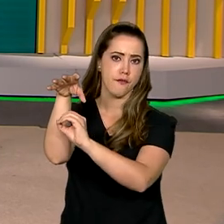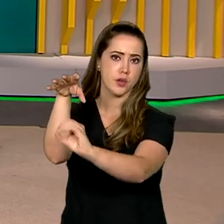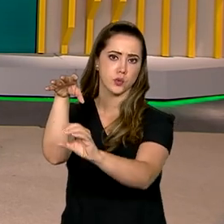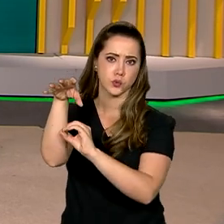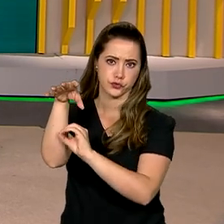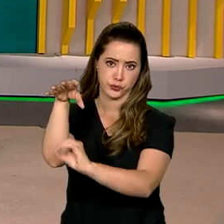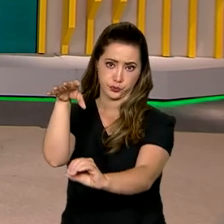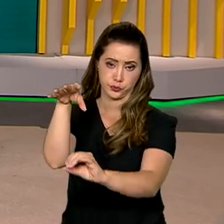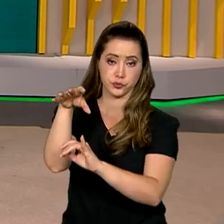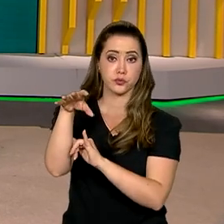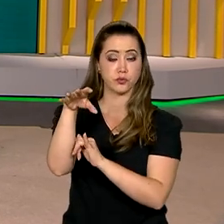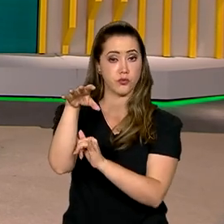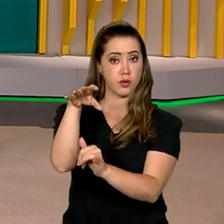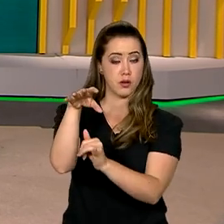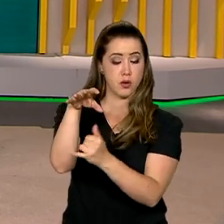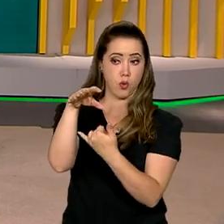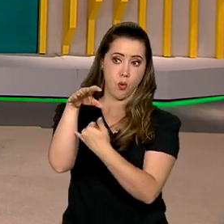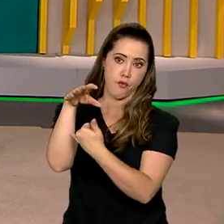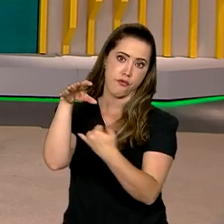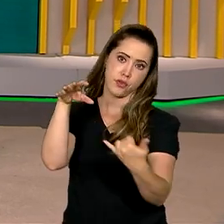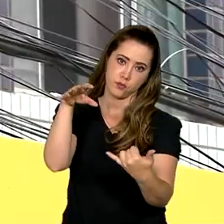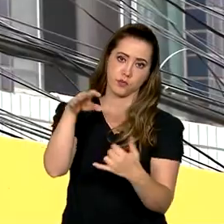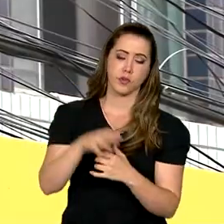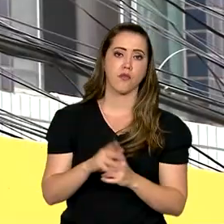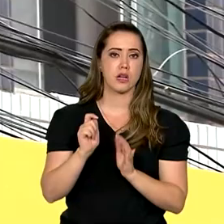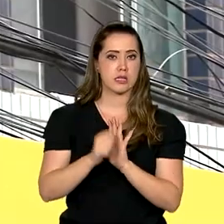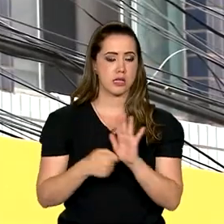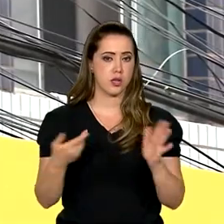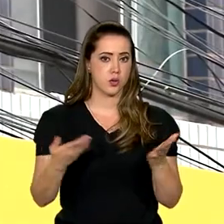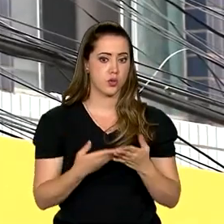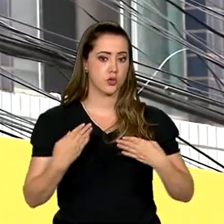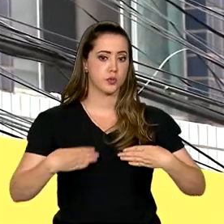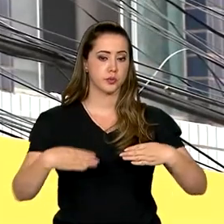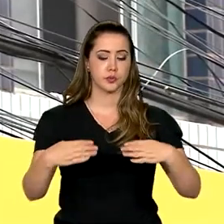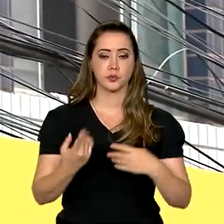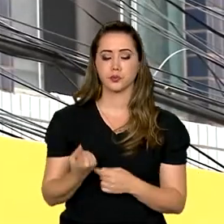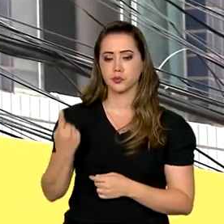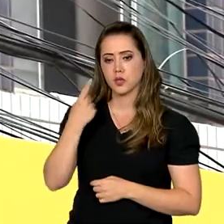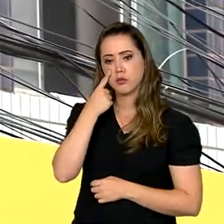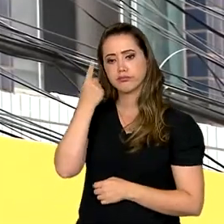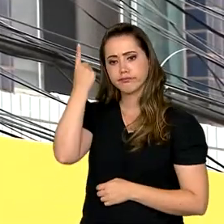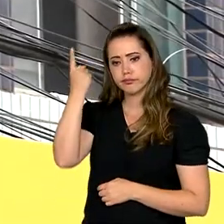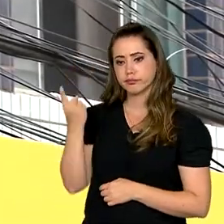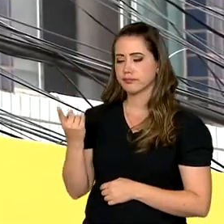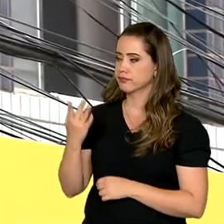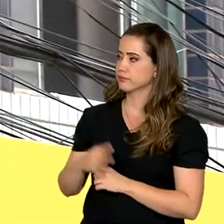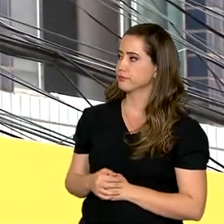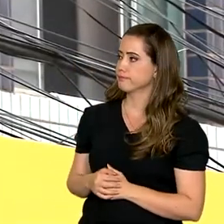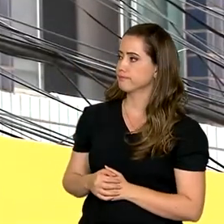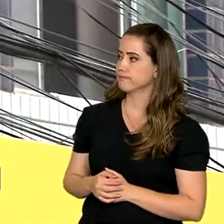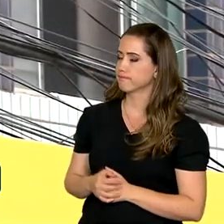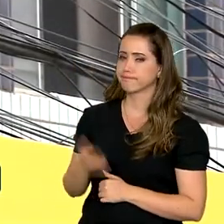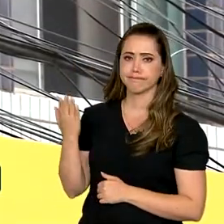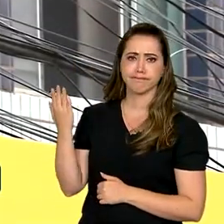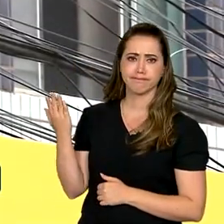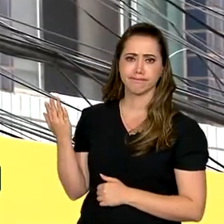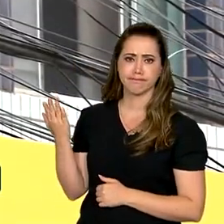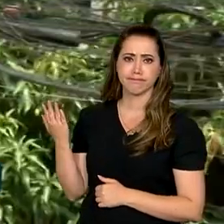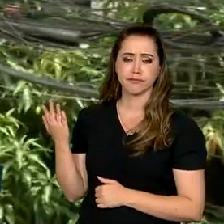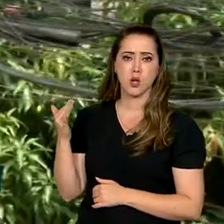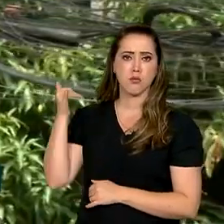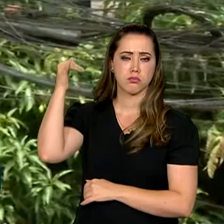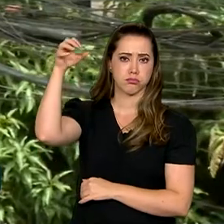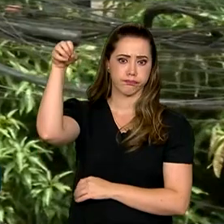de Minas e Energia e das Comunicações. Você já viu esse emaranhado de fios num